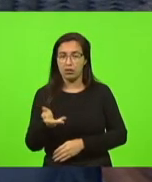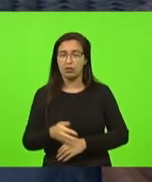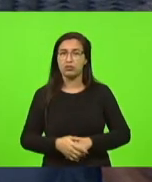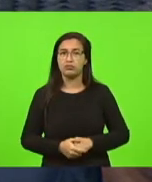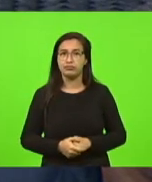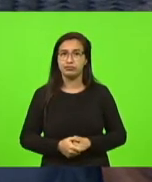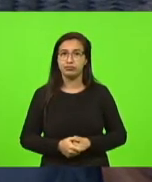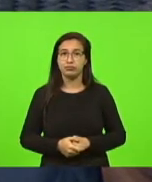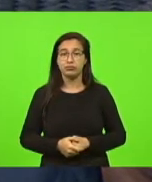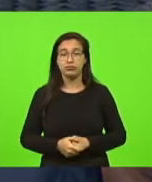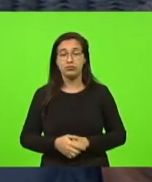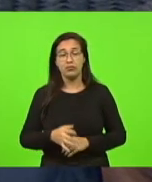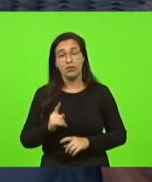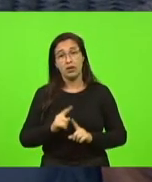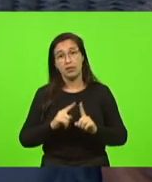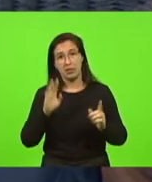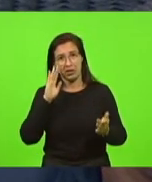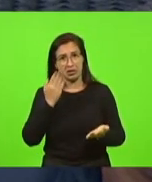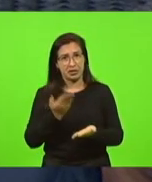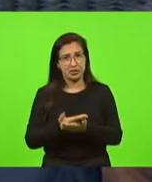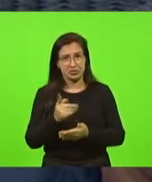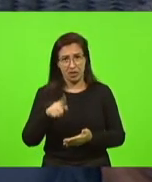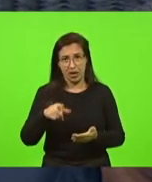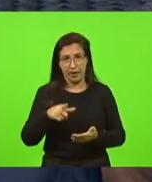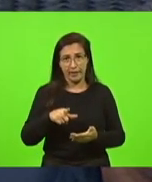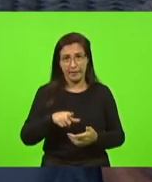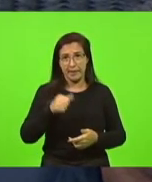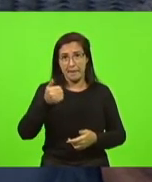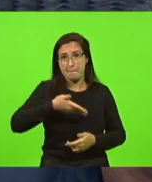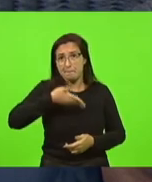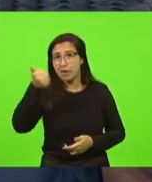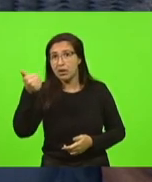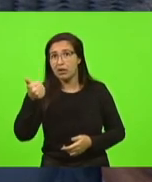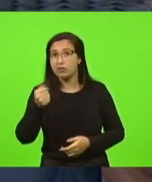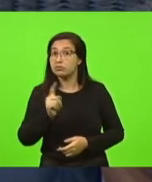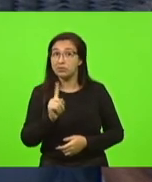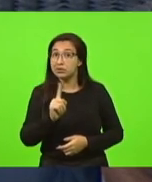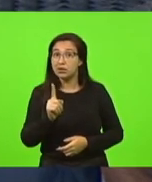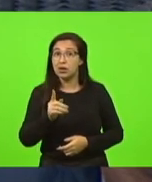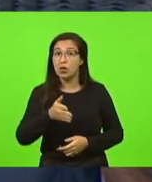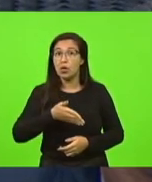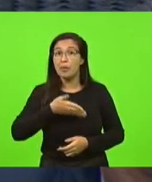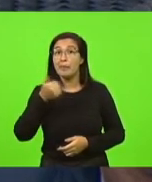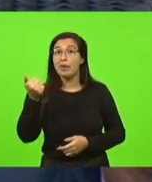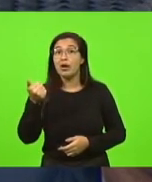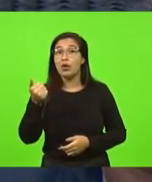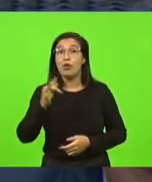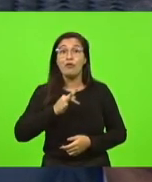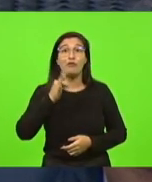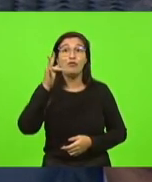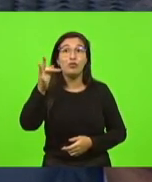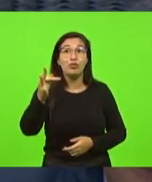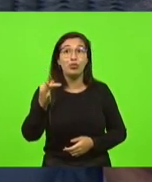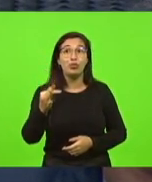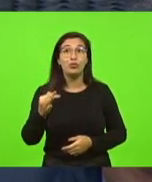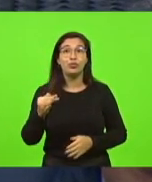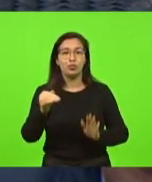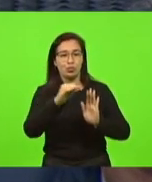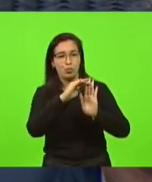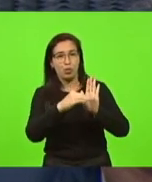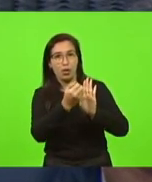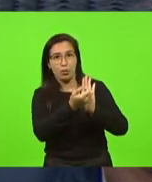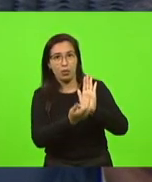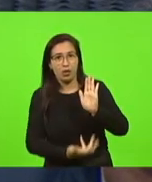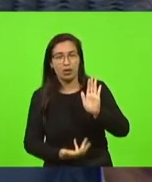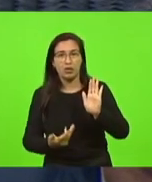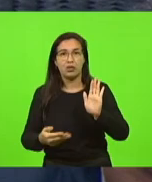Também não acredito quando diz que essa é a melhor opção. A melhor opção é aquelas que estão por vir aqui, que eu estou olhando na lista, que aí sim